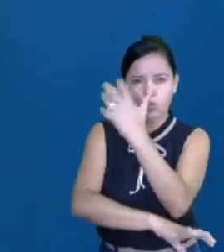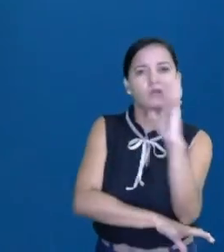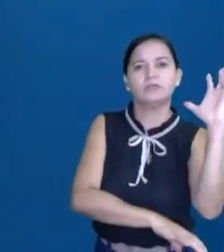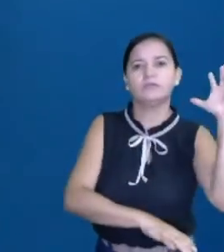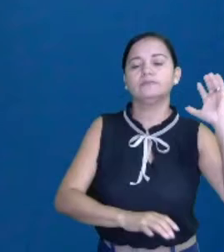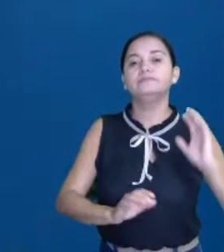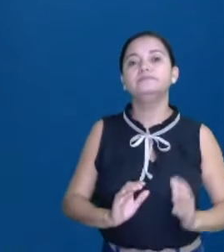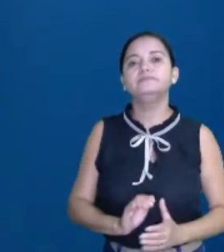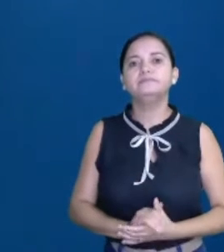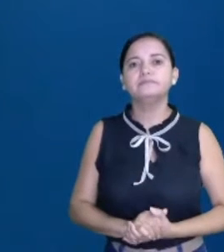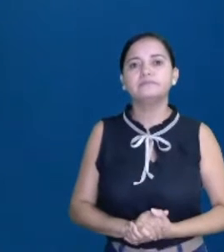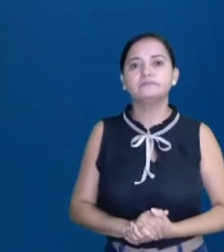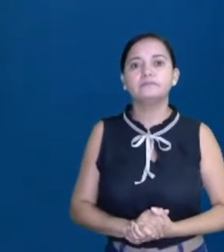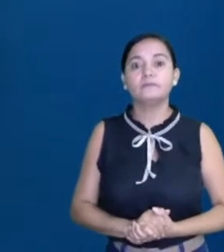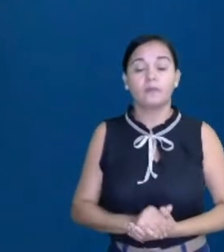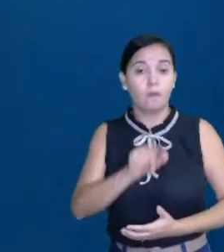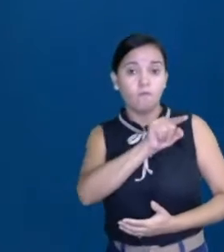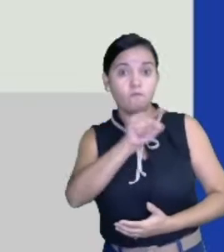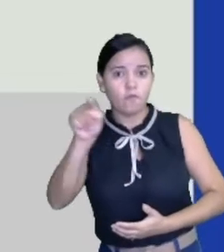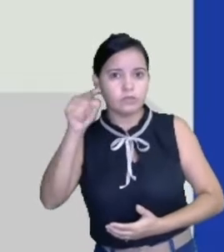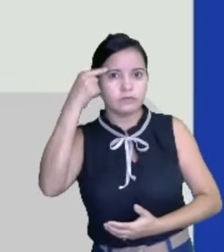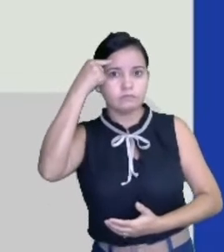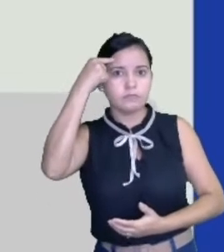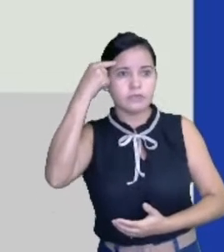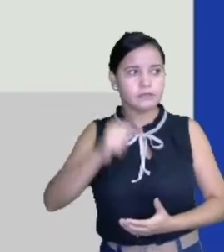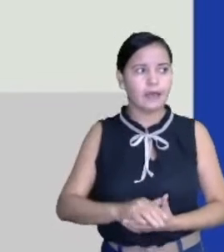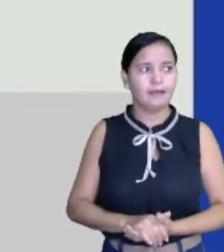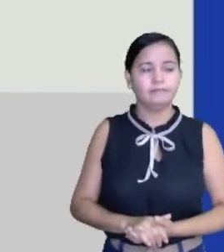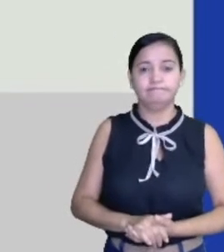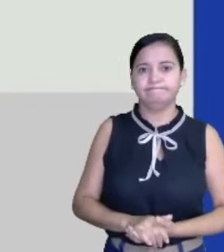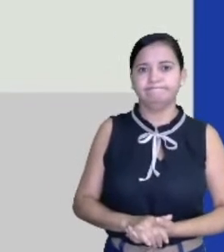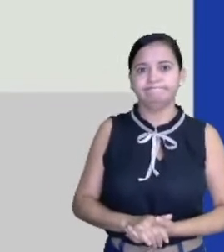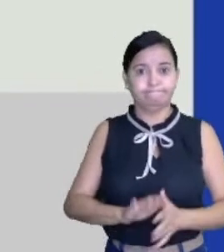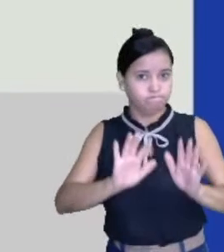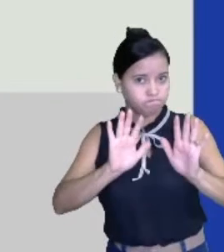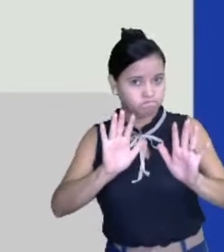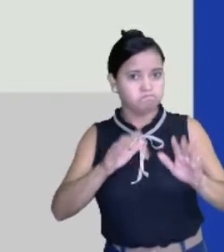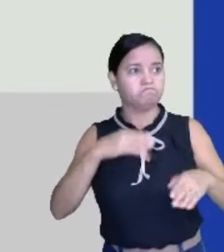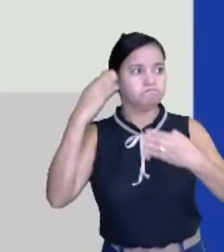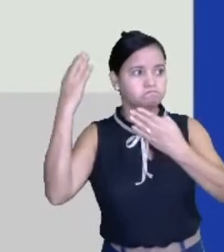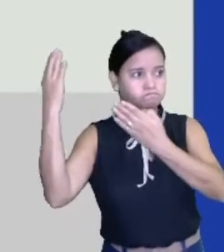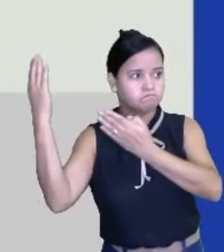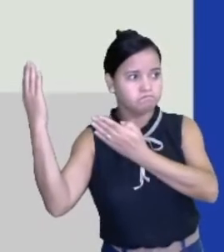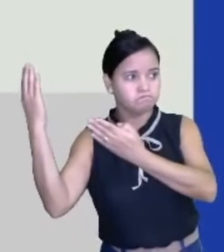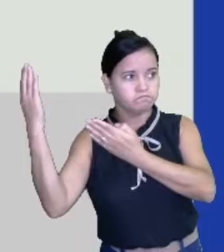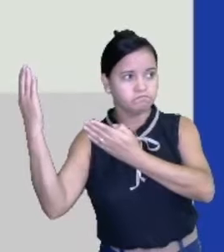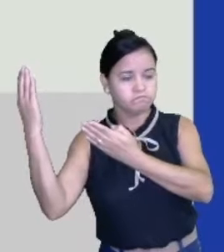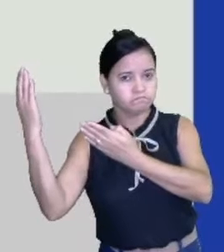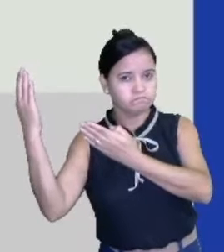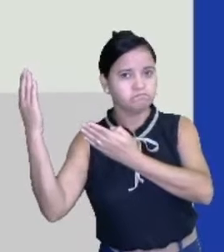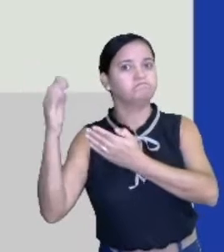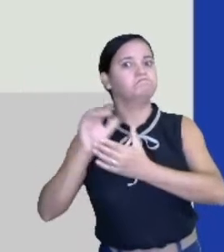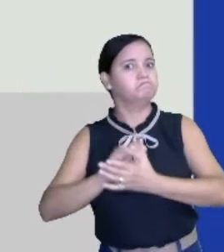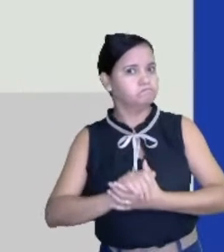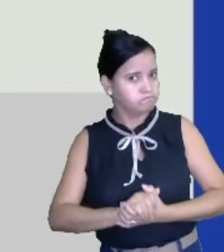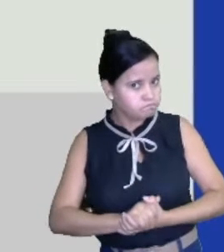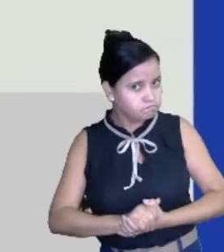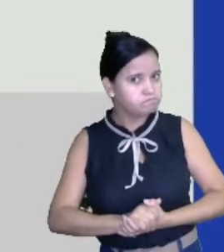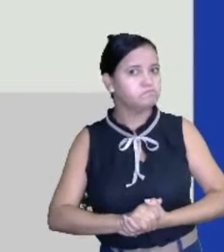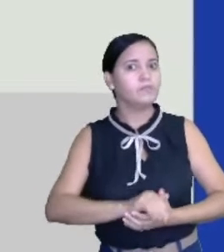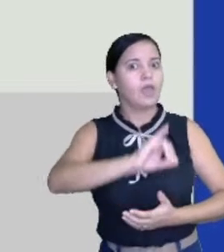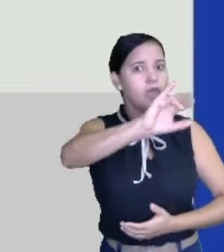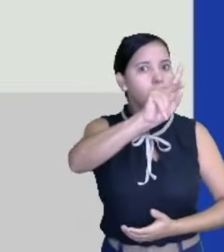slide. E aí, só para vocês terem uma ideia, gente, isso aqui é um mapeamento que foi feito pelo o IPCC, que